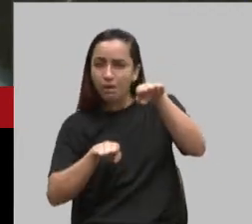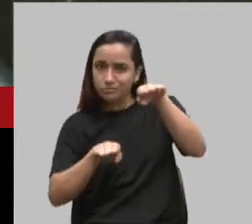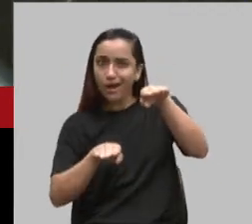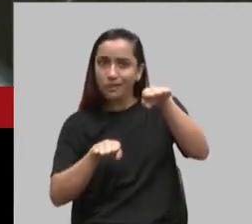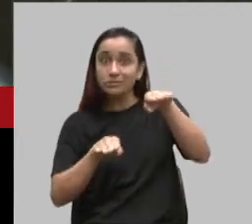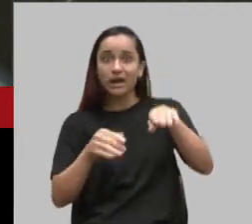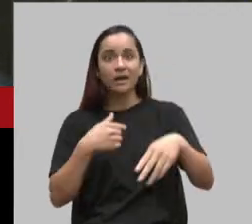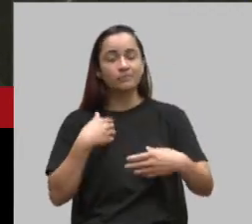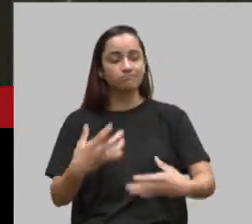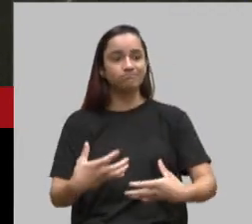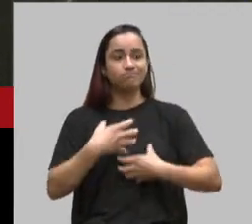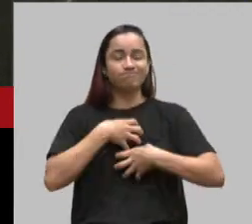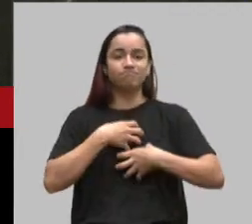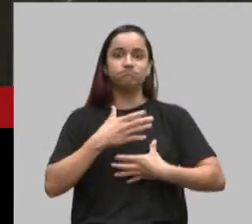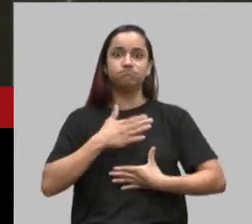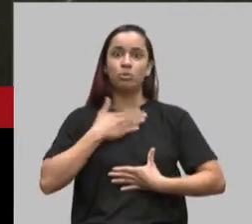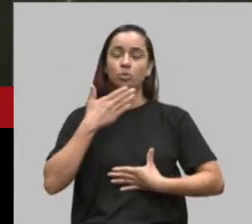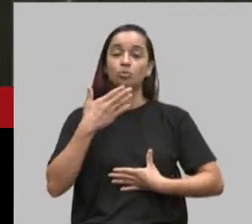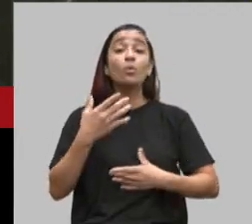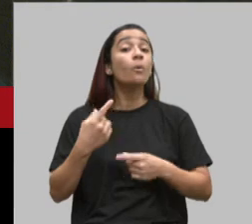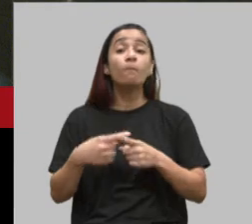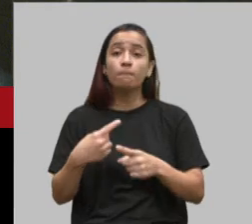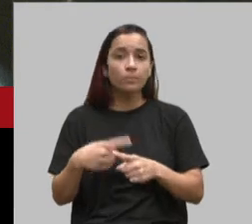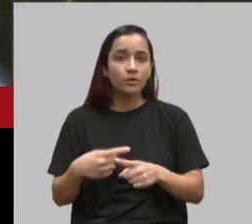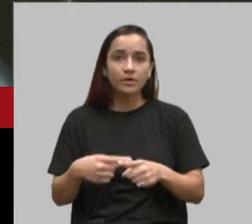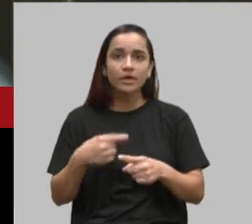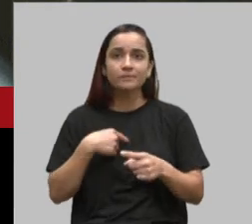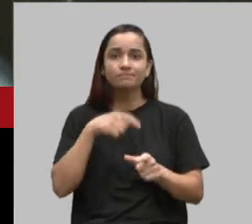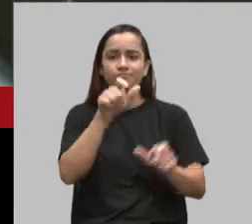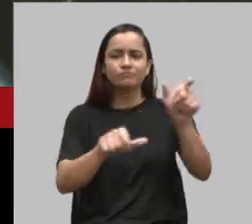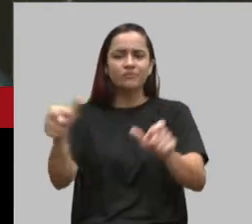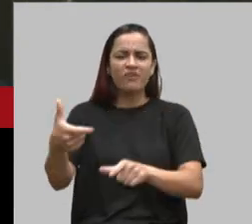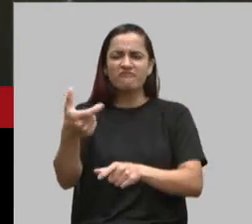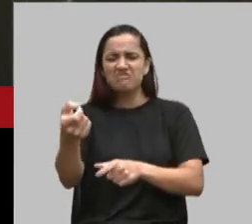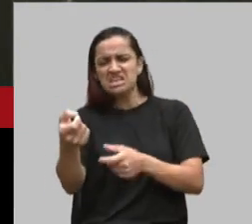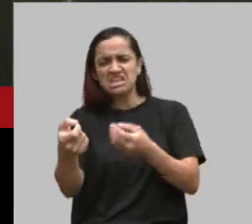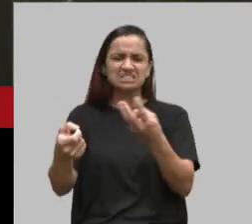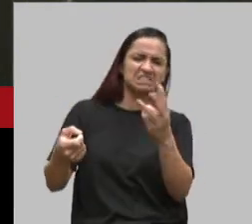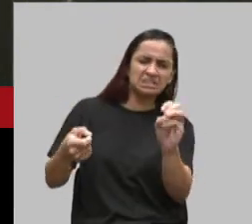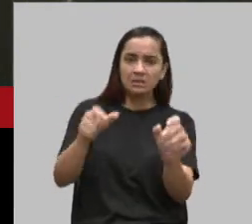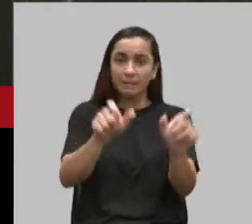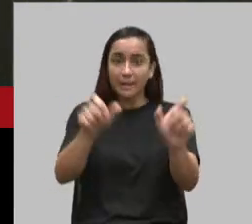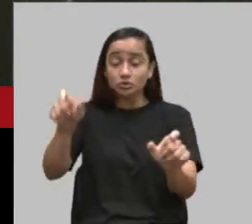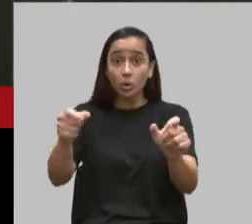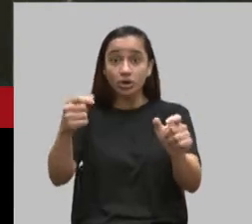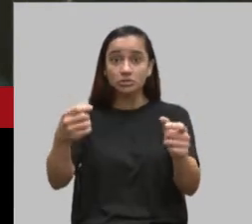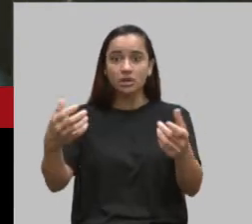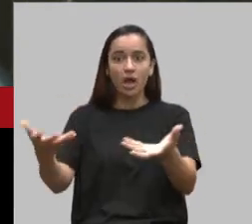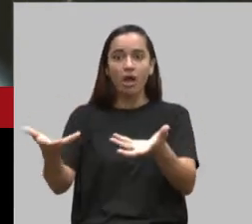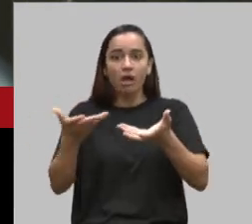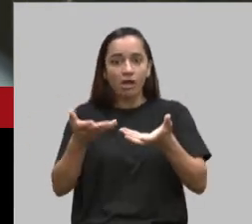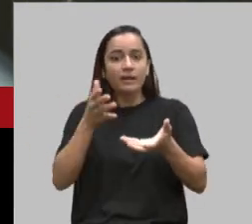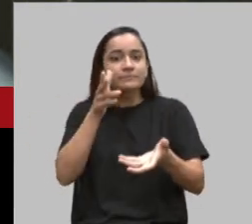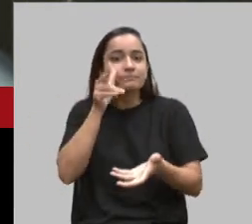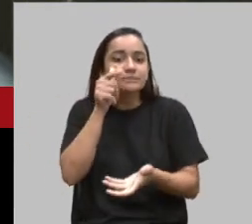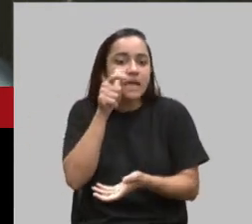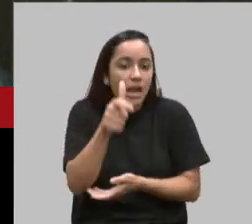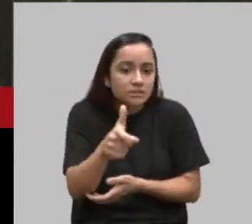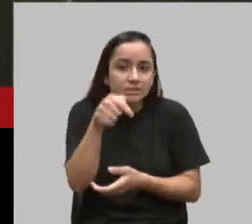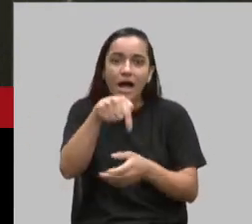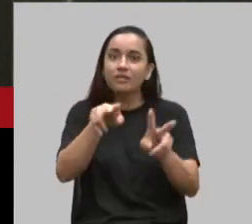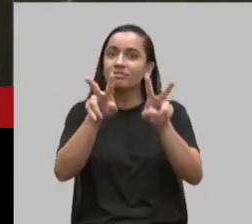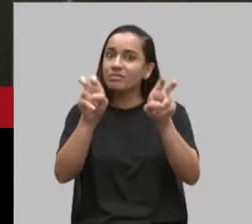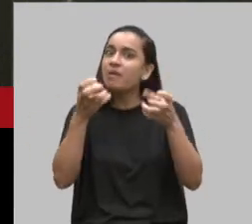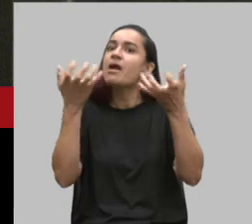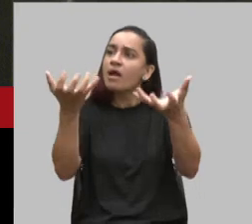assustada porque eu fui recebida por 20 30 pessoas interessadas nesse tema e dispostas a mudar